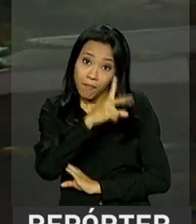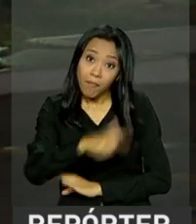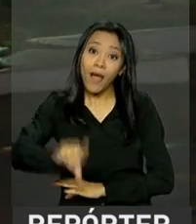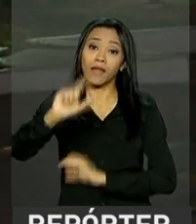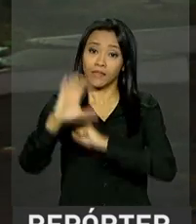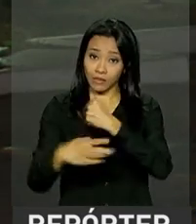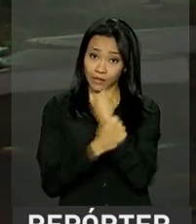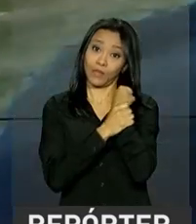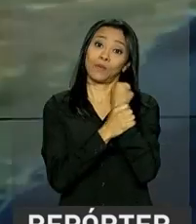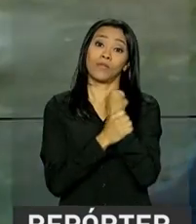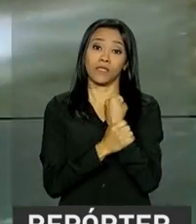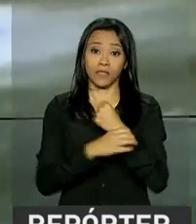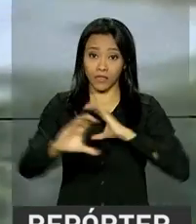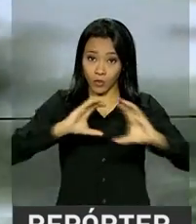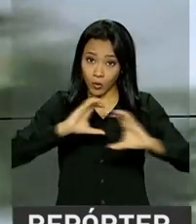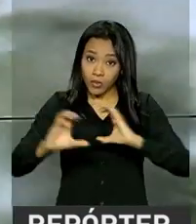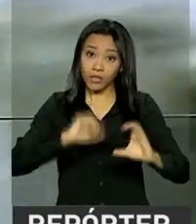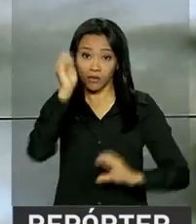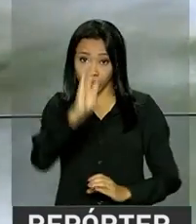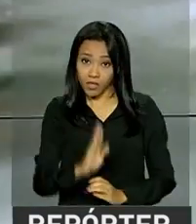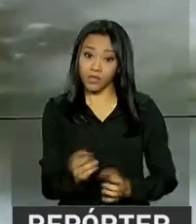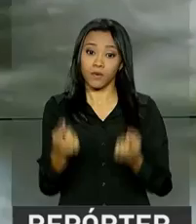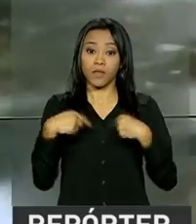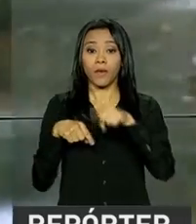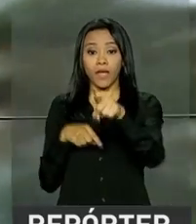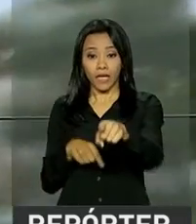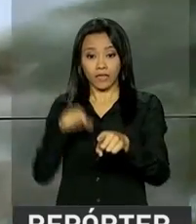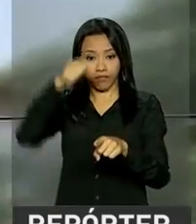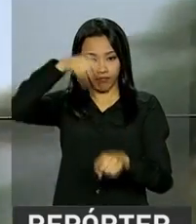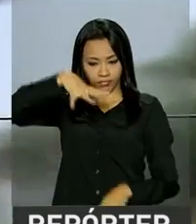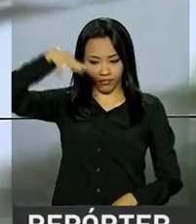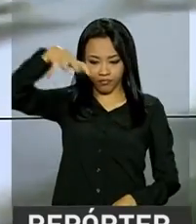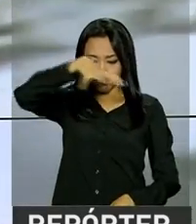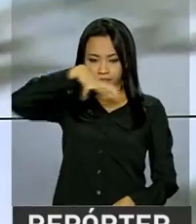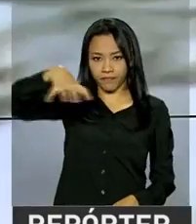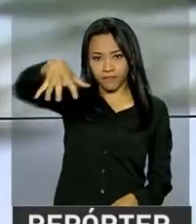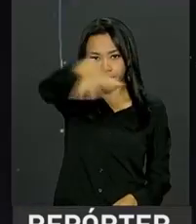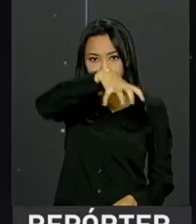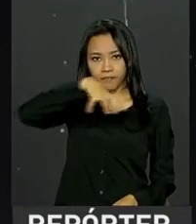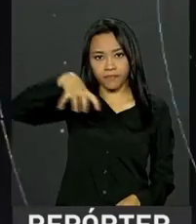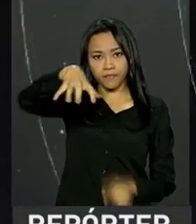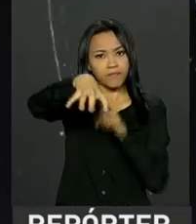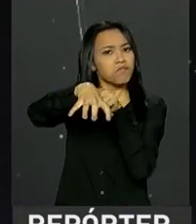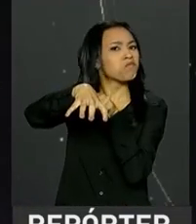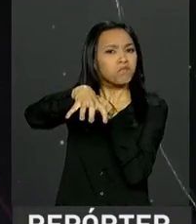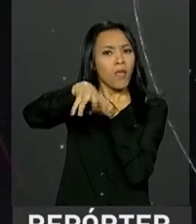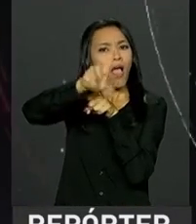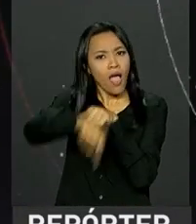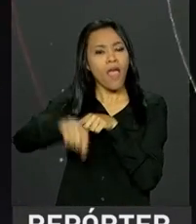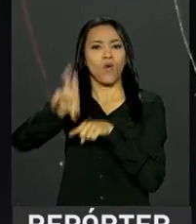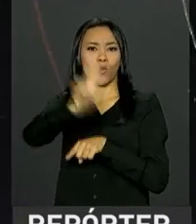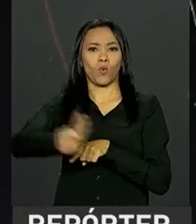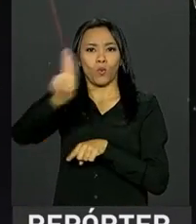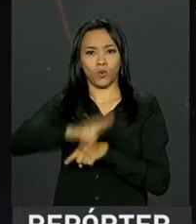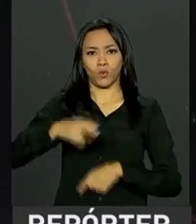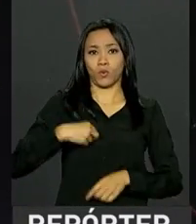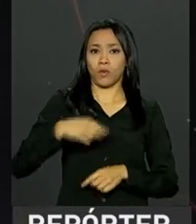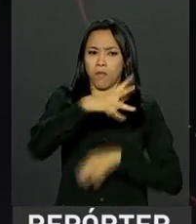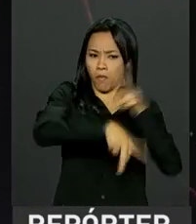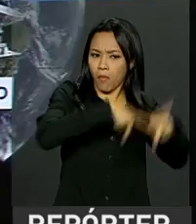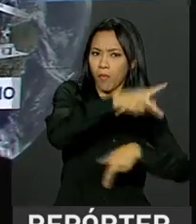às comunicações do Brasil o satélite geoestacionário de defesa e comunicações terá uso civil e Militar